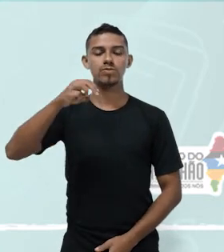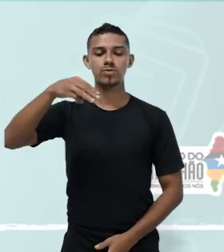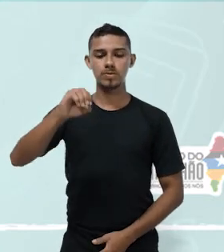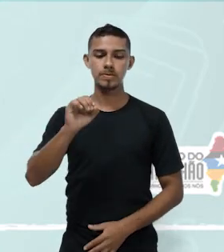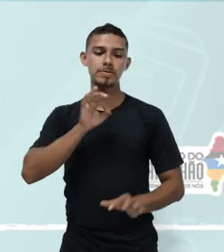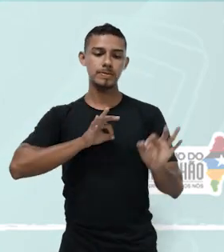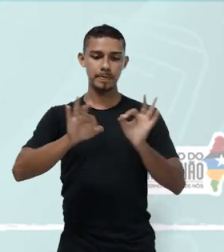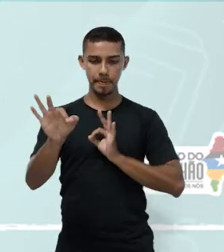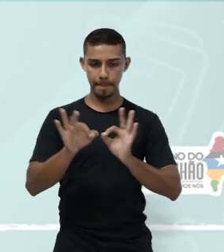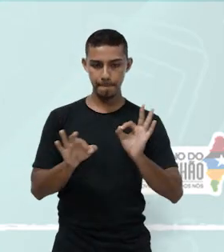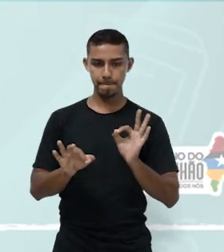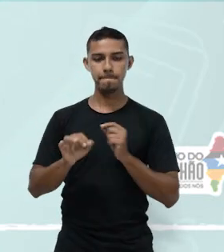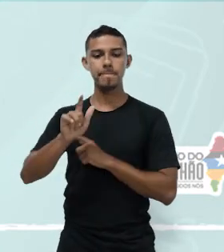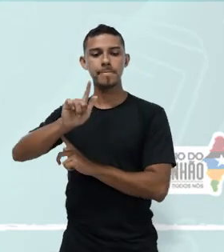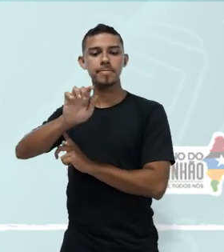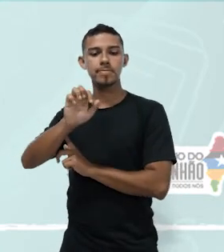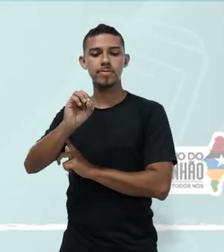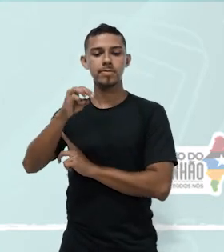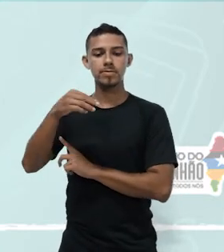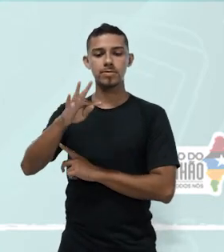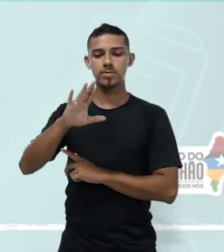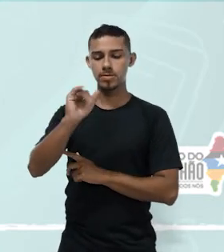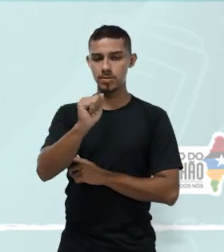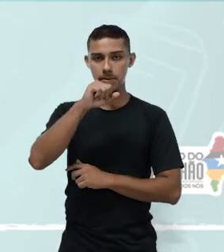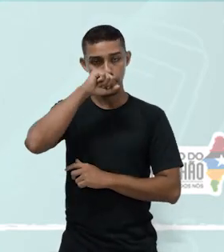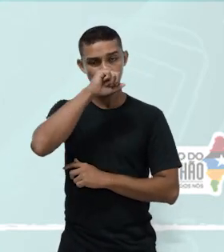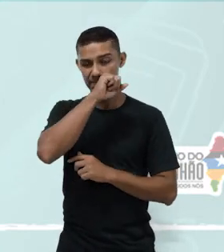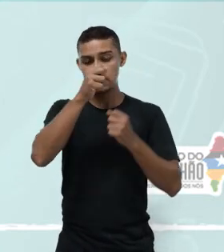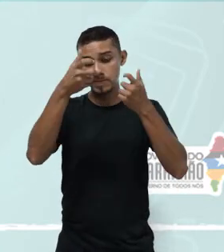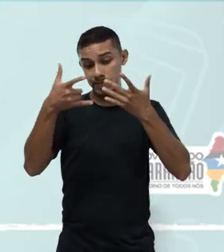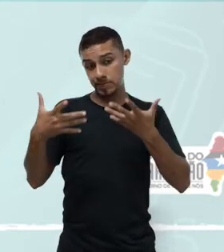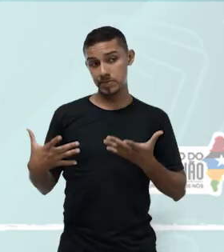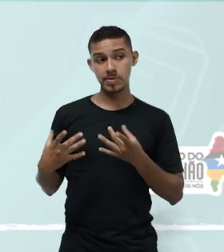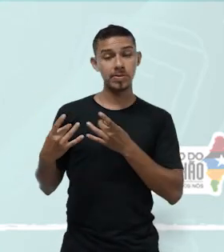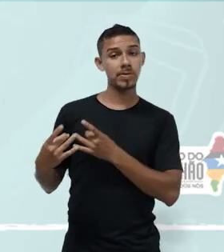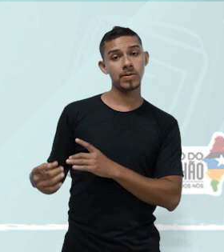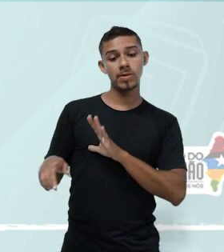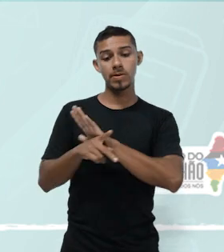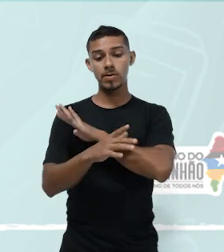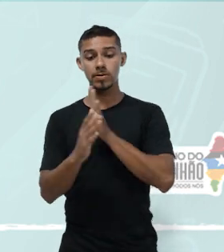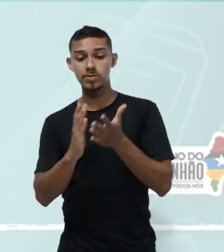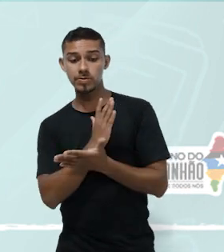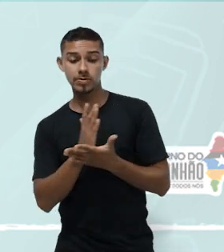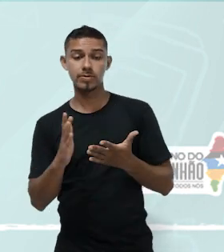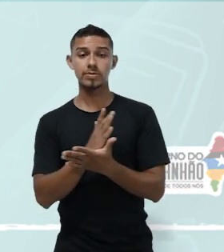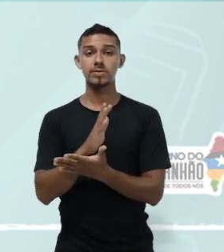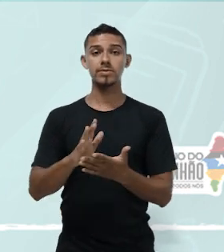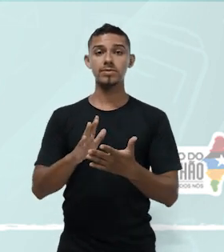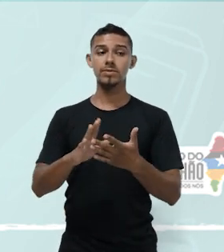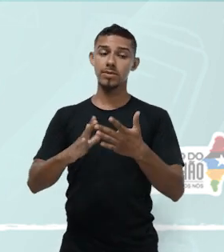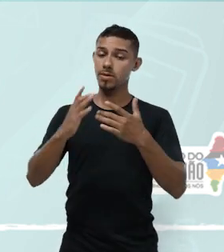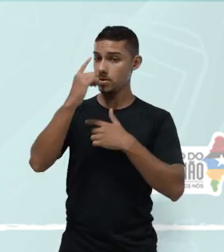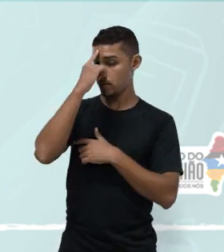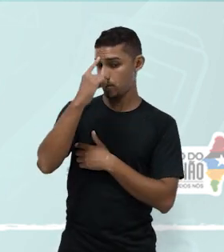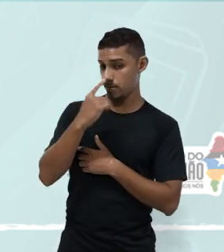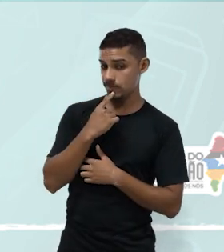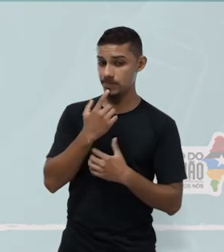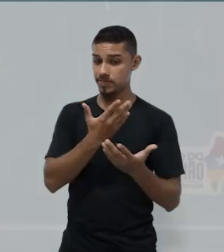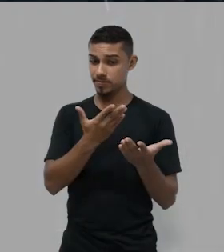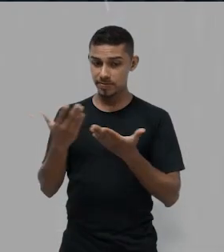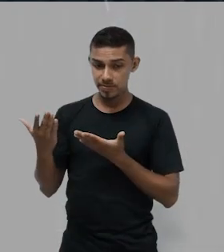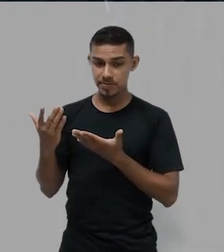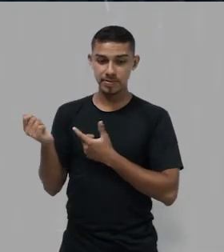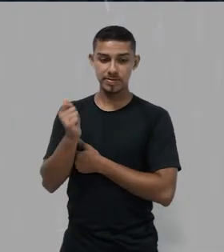tratamento das formas geométricas bem específico. Né? Essas figuras que tinham altura, largura e comprimento passam a